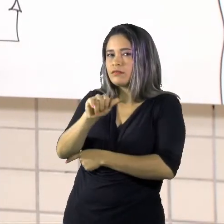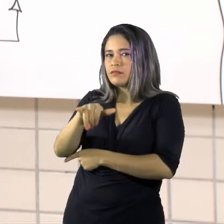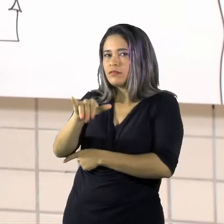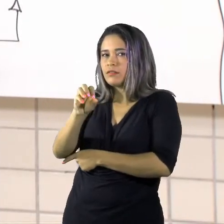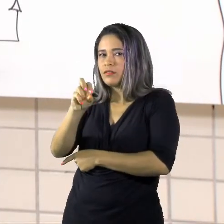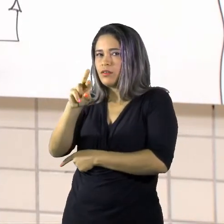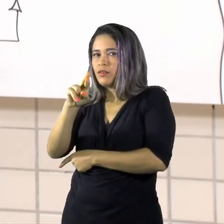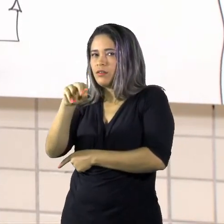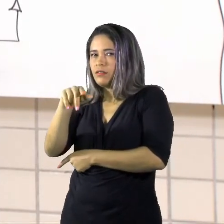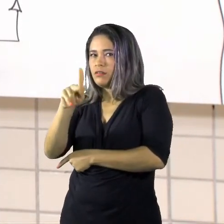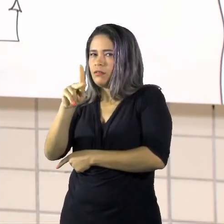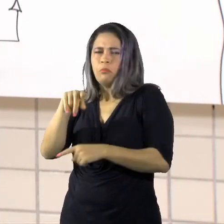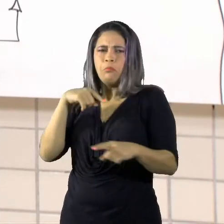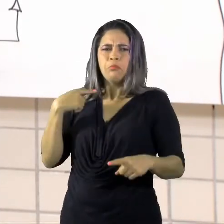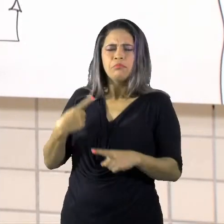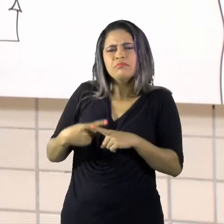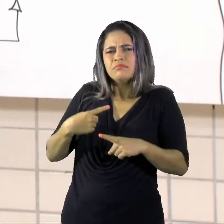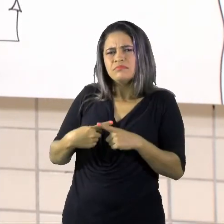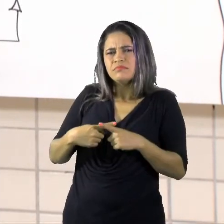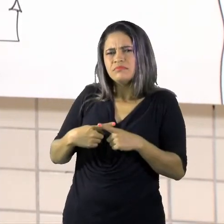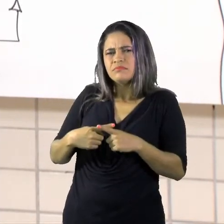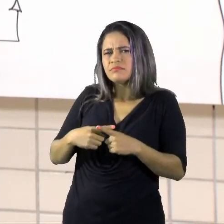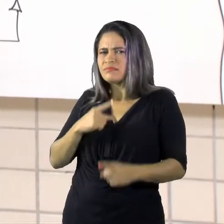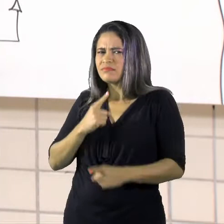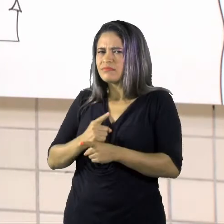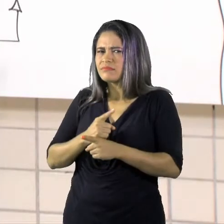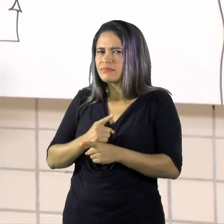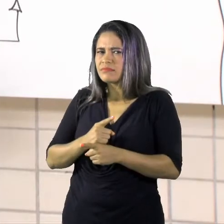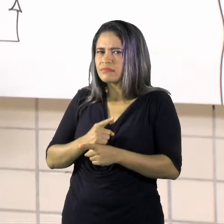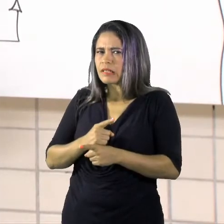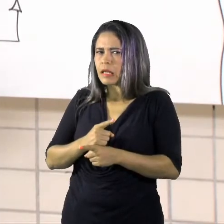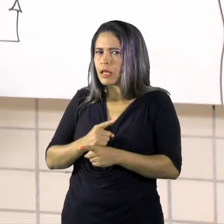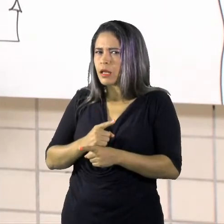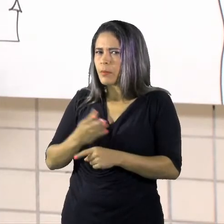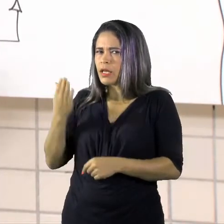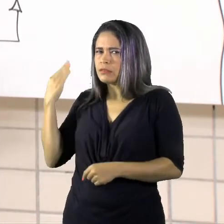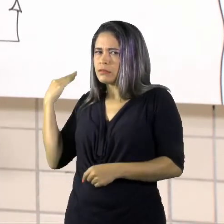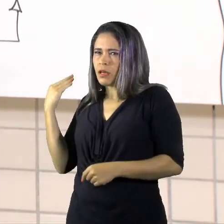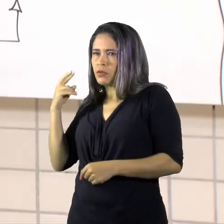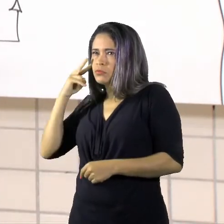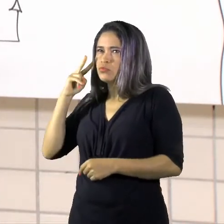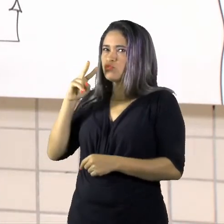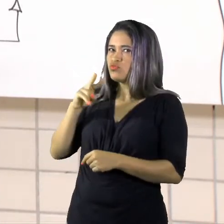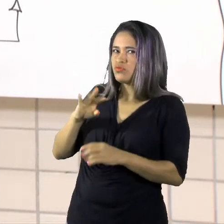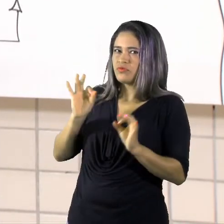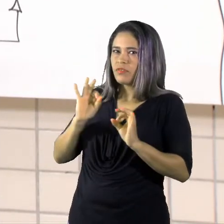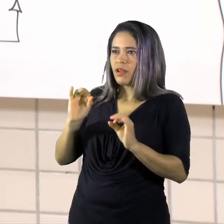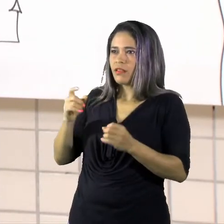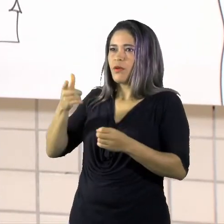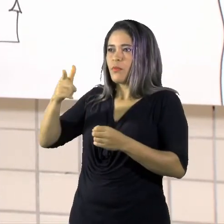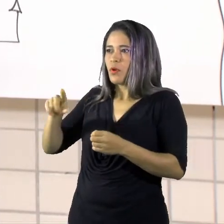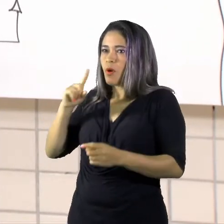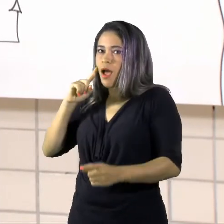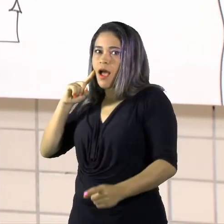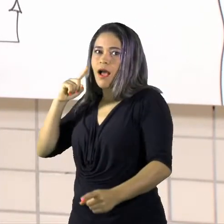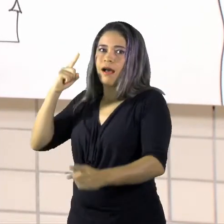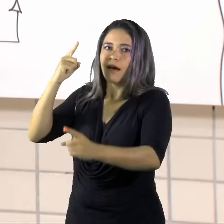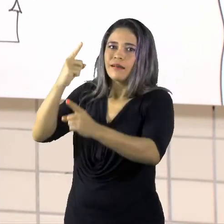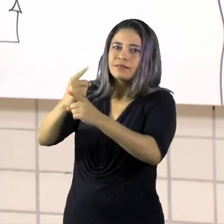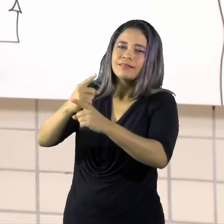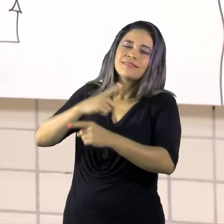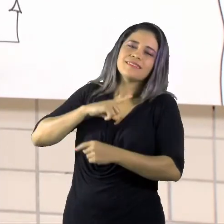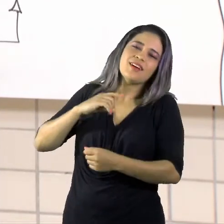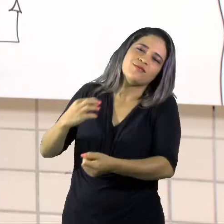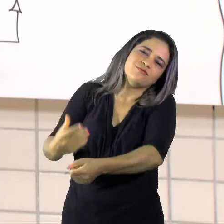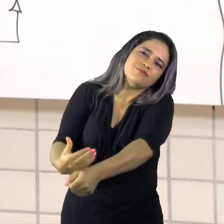quê? Por que eles se reencontraram? Passaram um tempo sem se ver e nesse reencontro houve muita emoção,